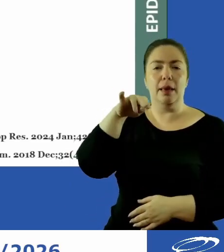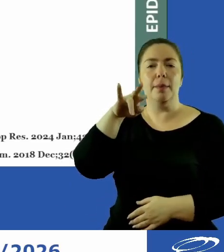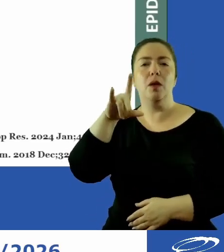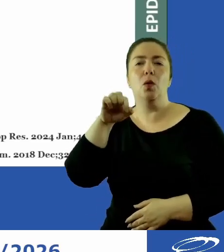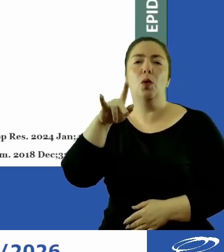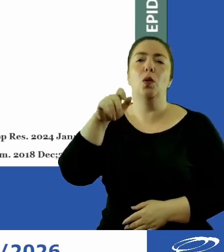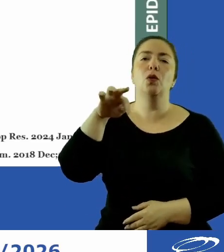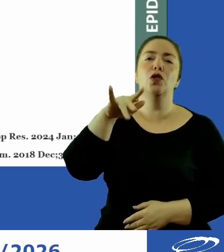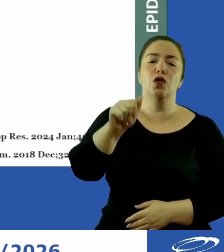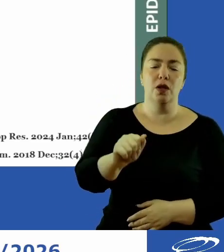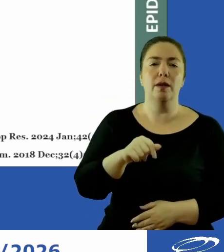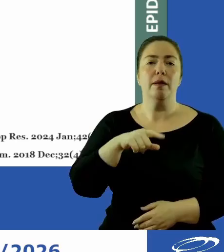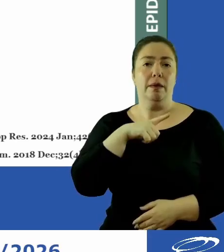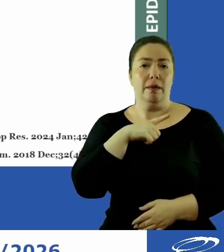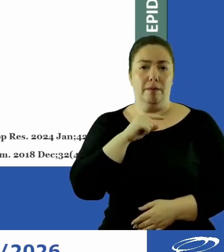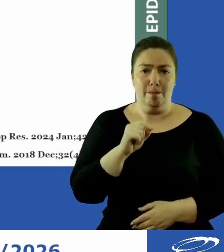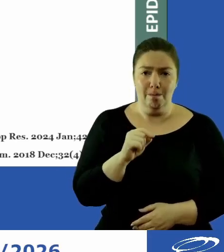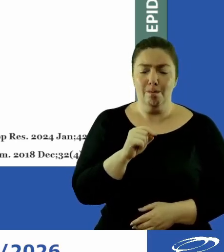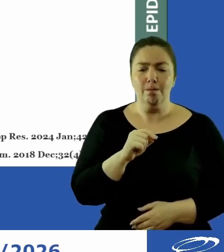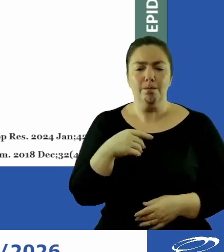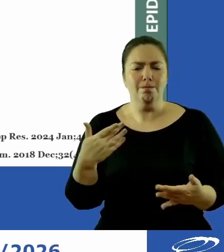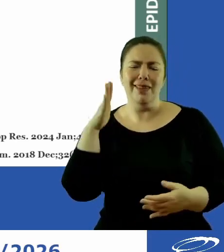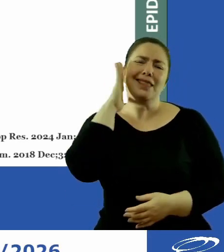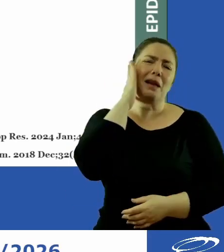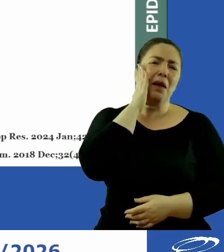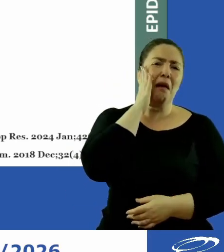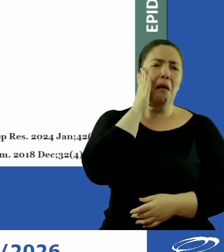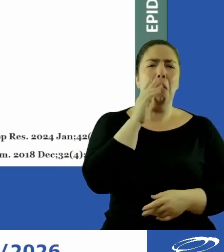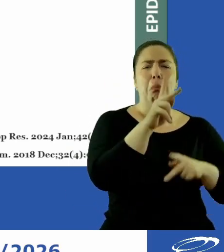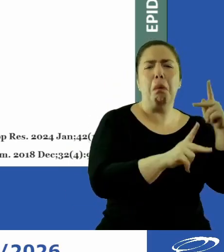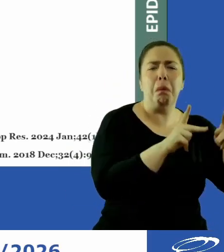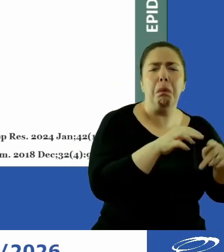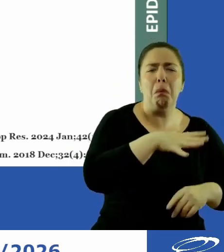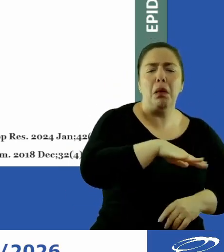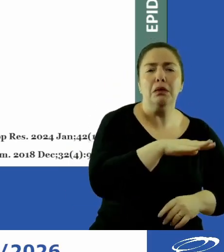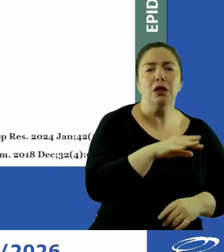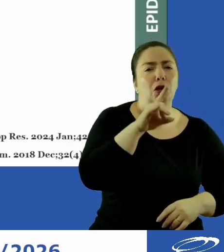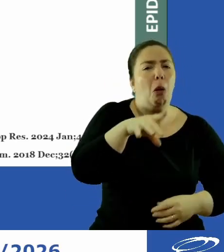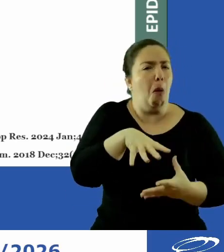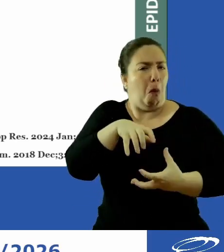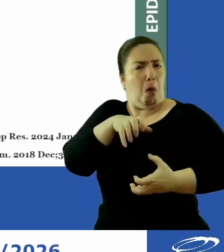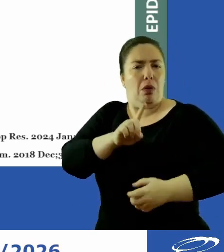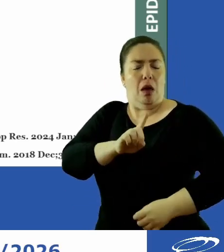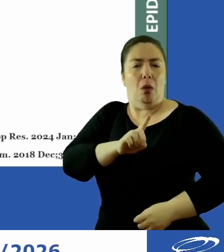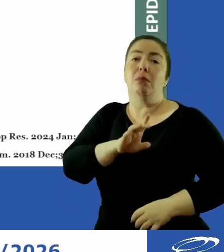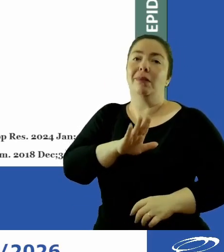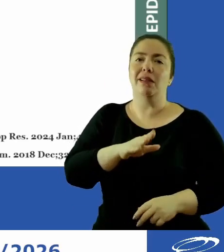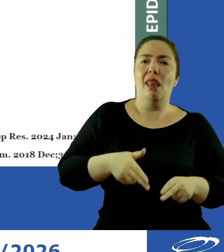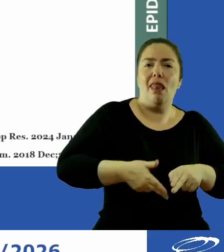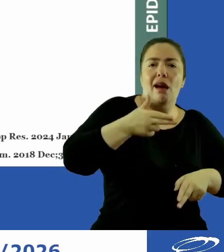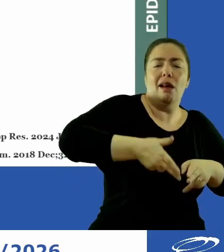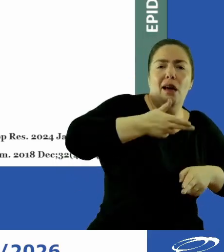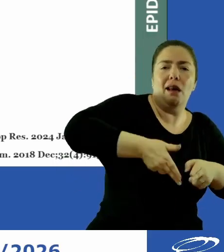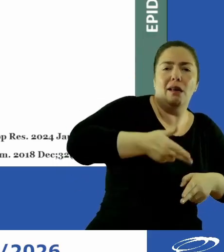mais a população como um todo, não só pelo envelhecimento, está sendo submetida a cirurgias com